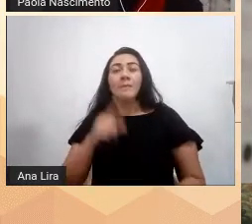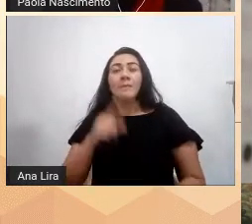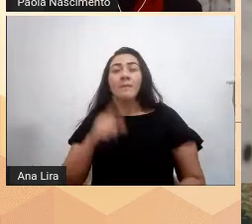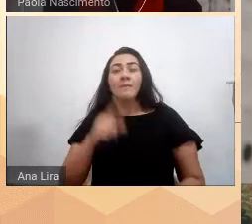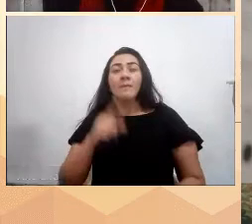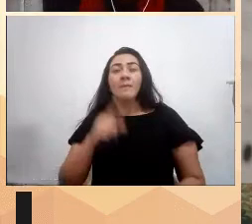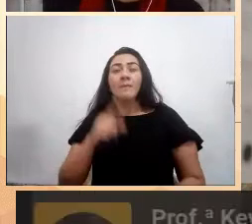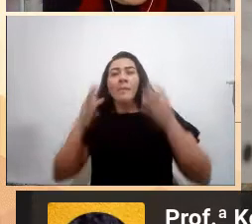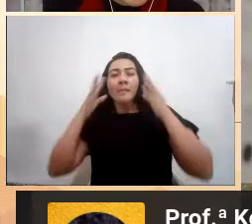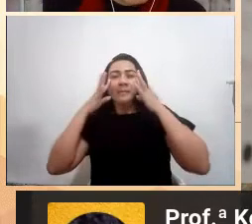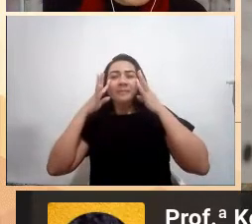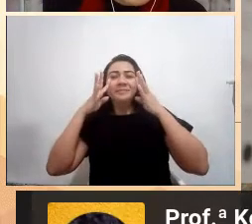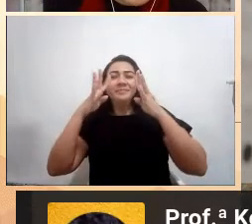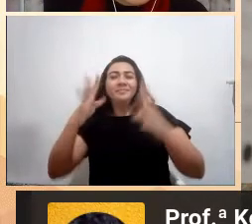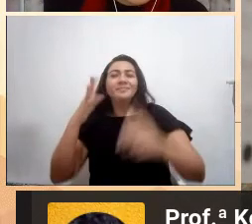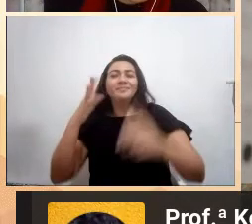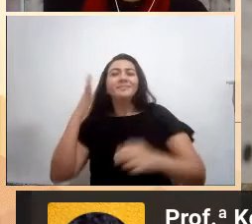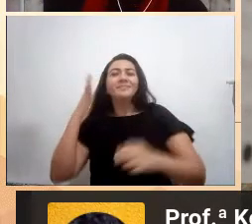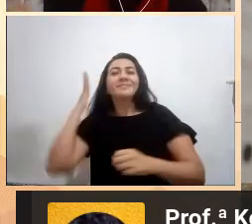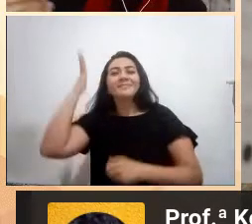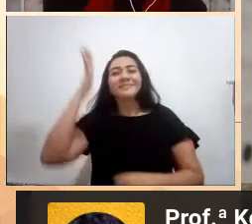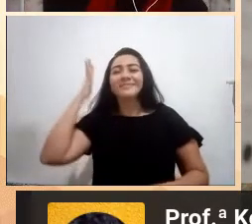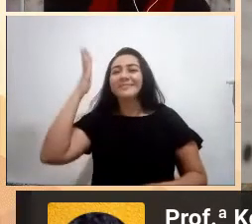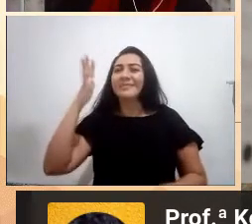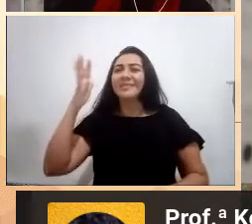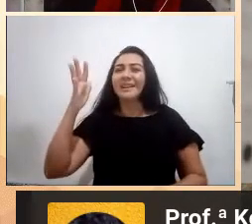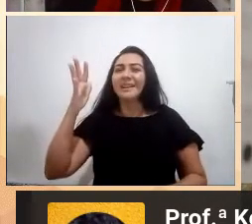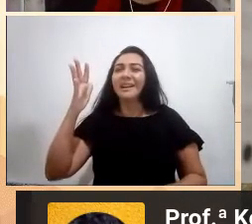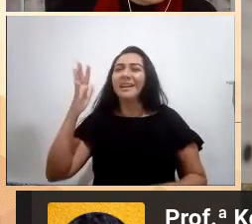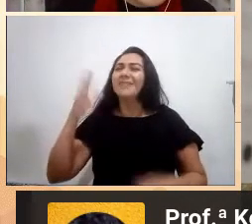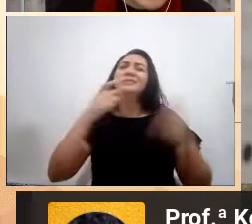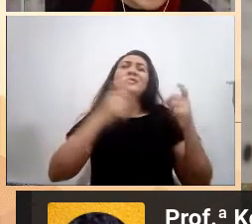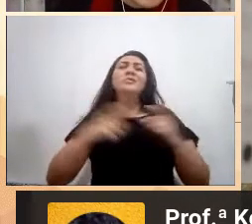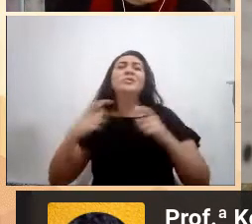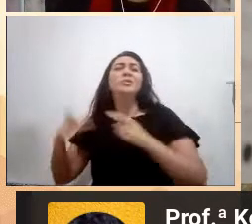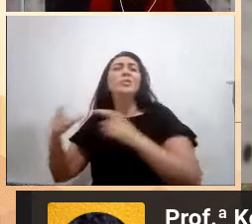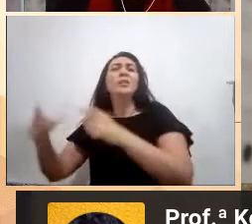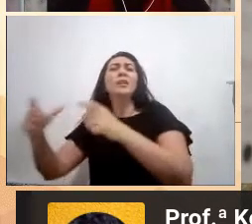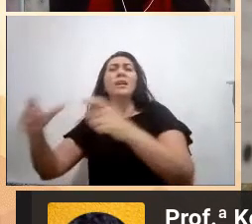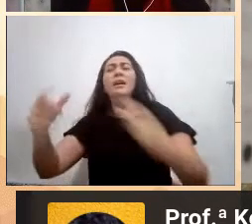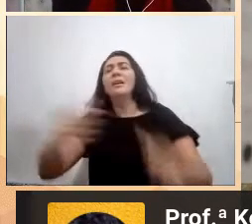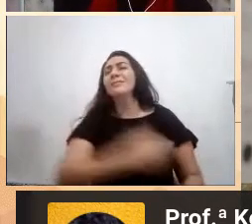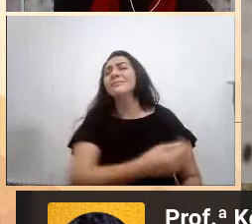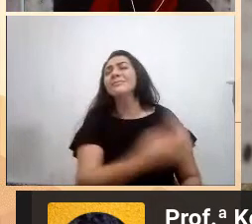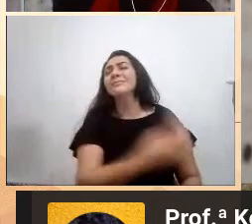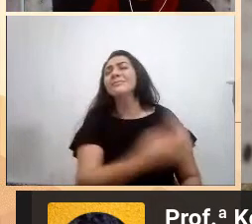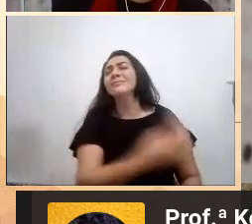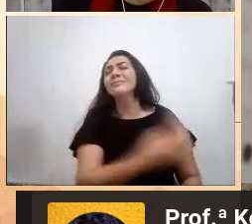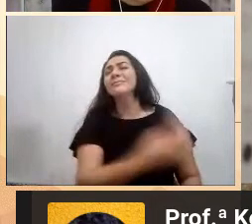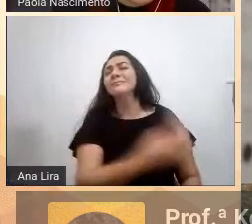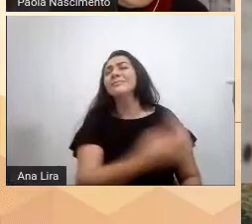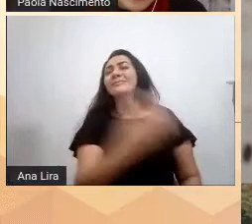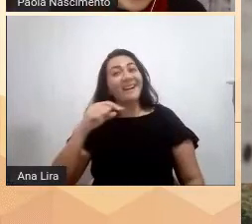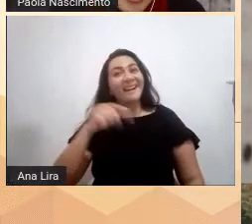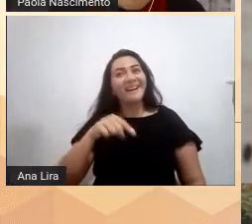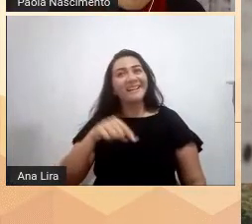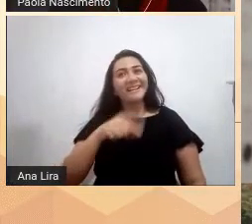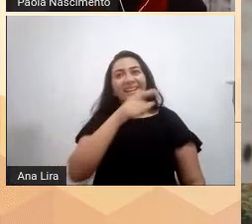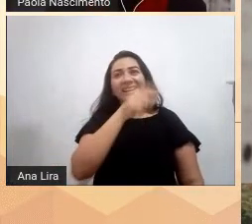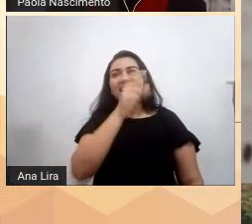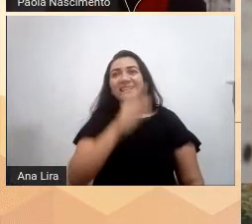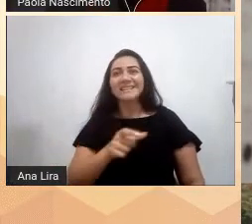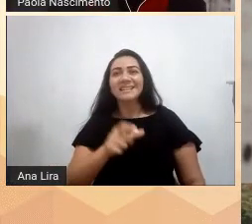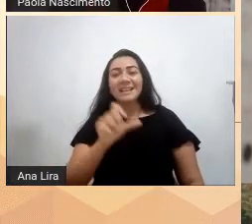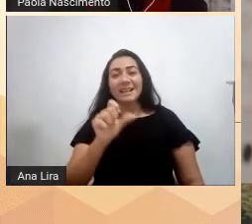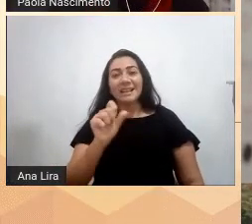de todos os lugares deste Brasil, daqui das terras catarinenses, já que eu falo de Florianópolis, Santa Catarina,